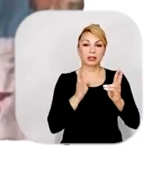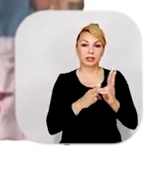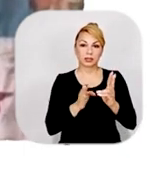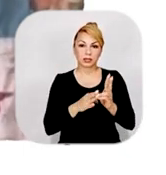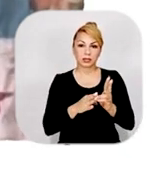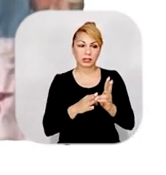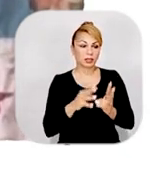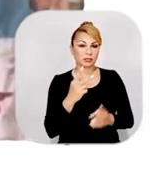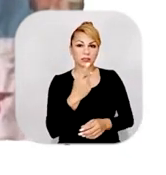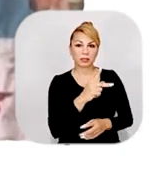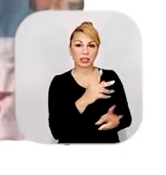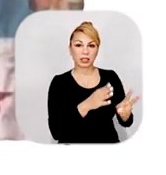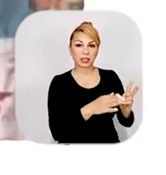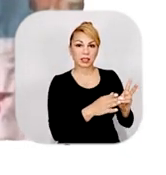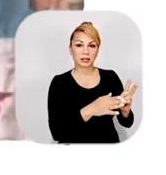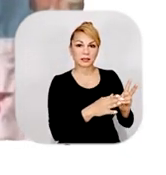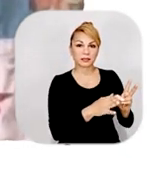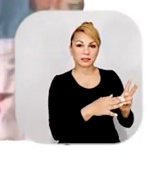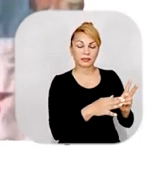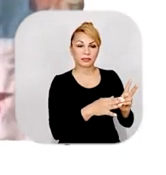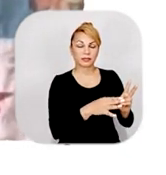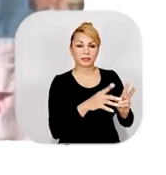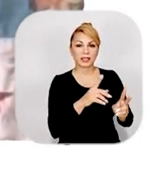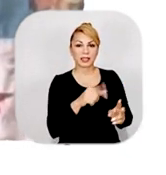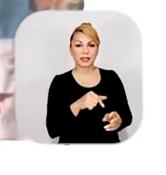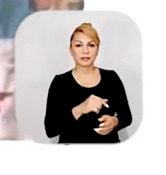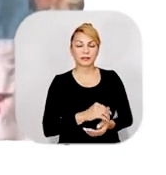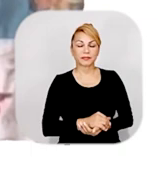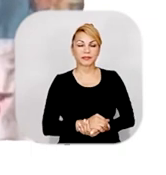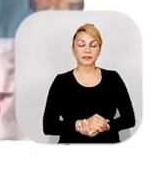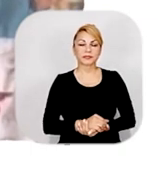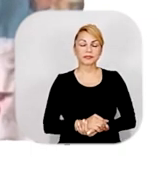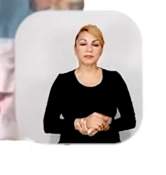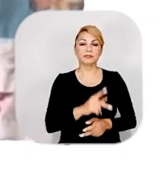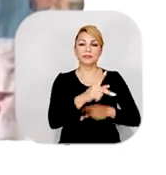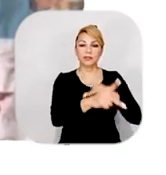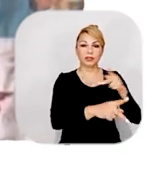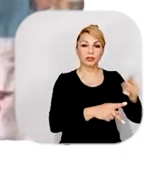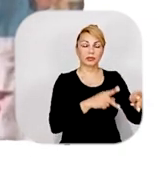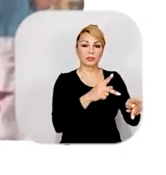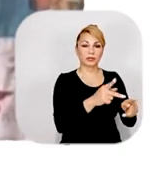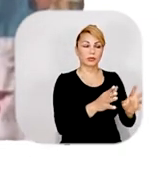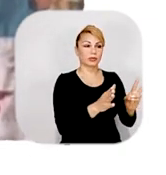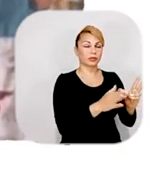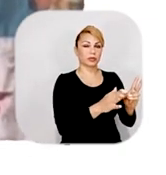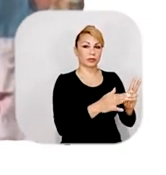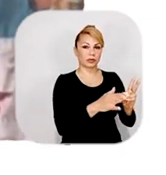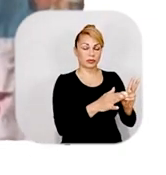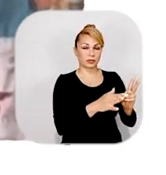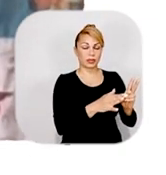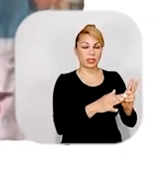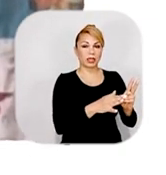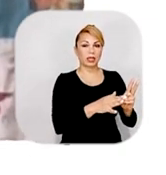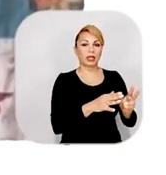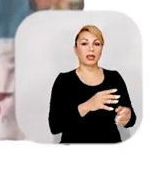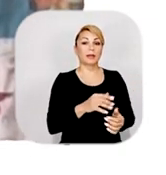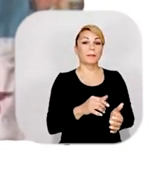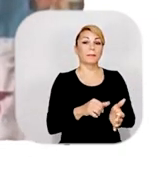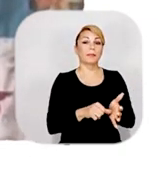para os índios não é questão. Os povos indígenas, uma das primeiras